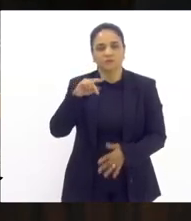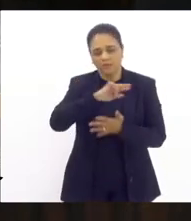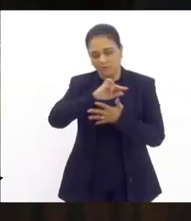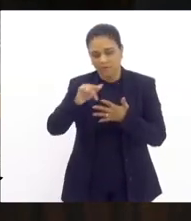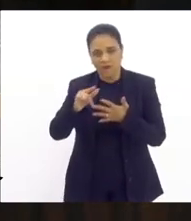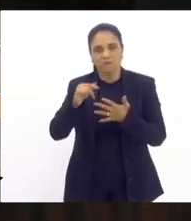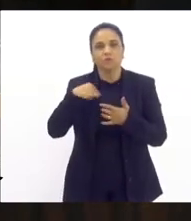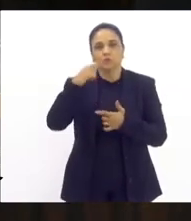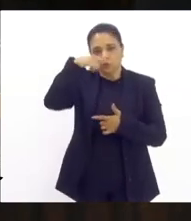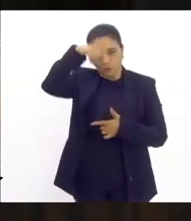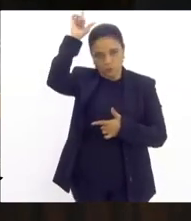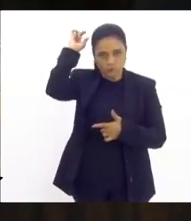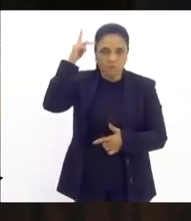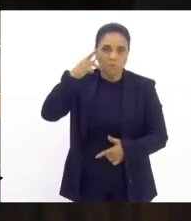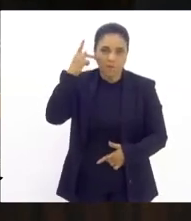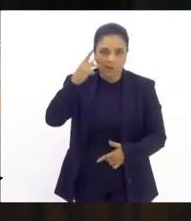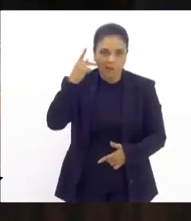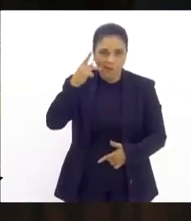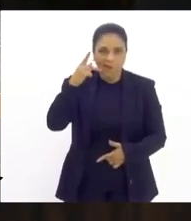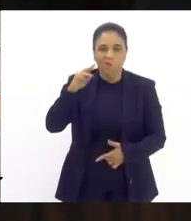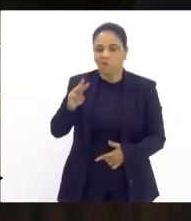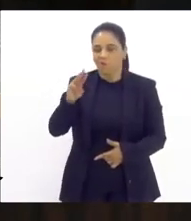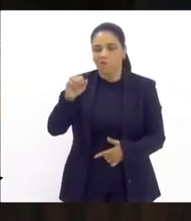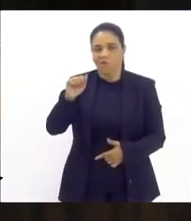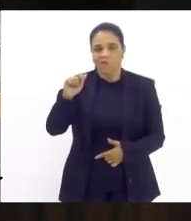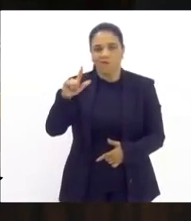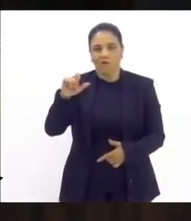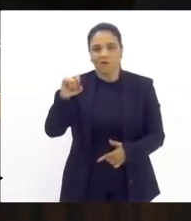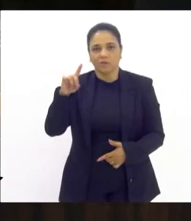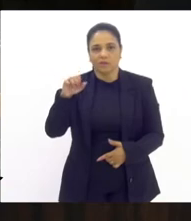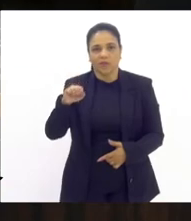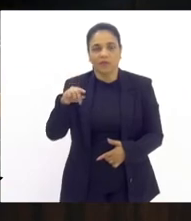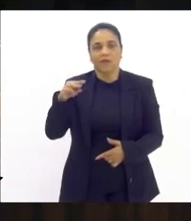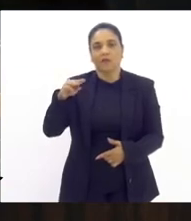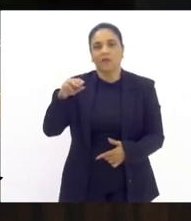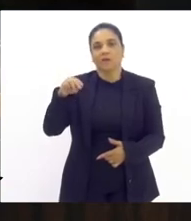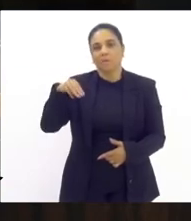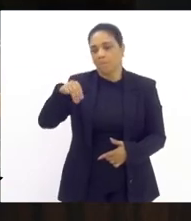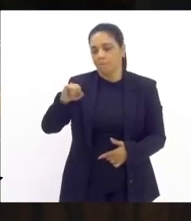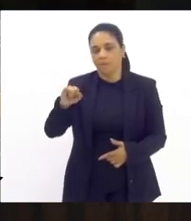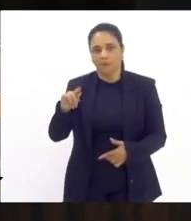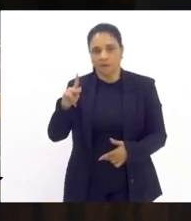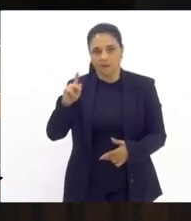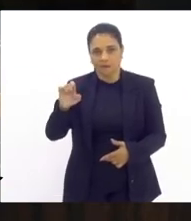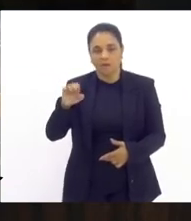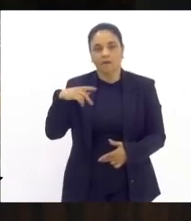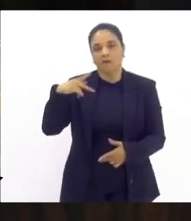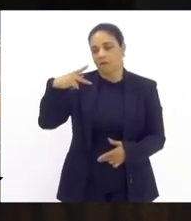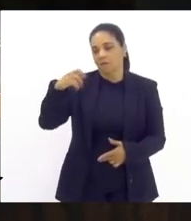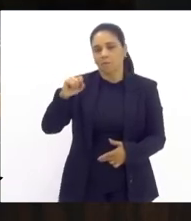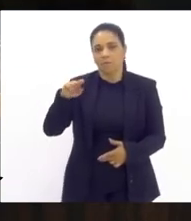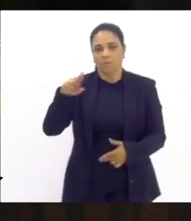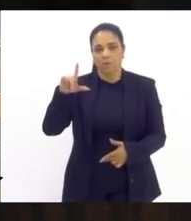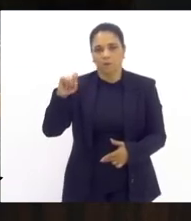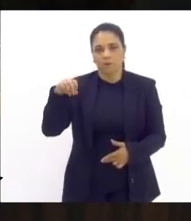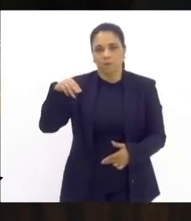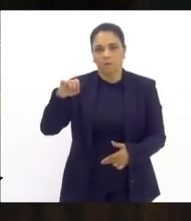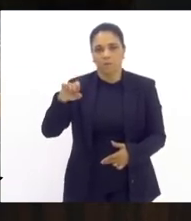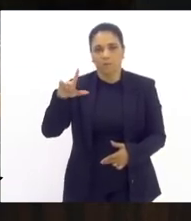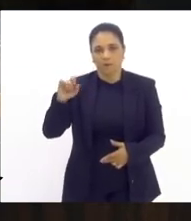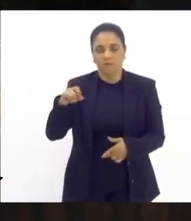Luiz Paulo waldeck Carneiro Carlos Mickey e Paulo Melo em votação